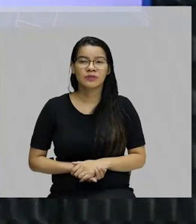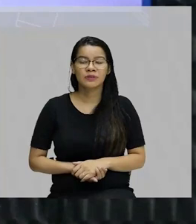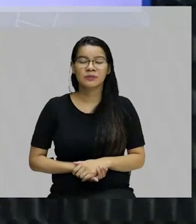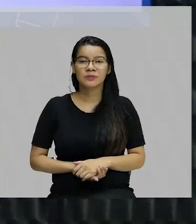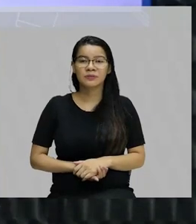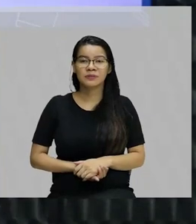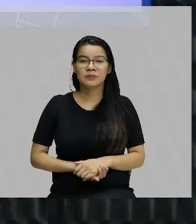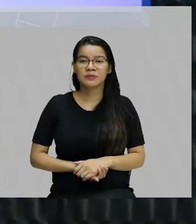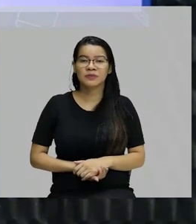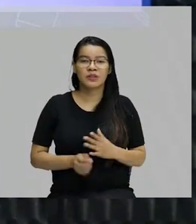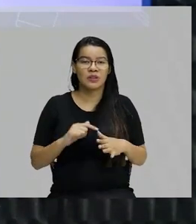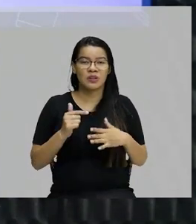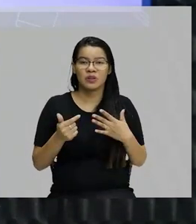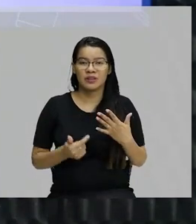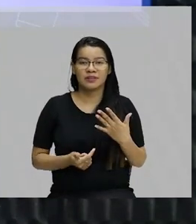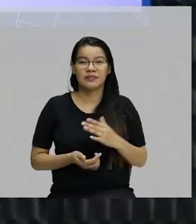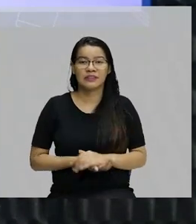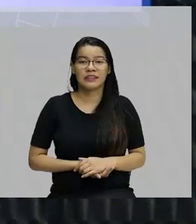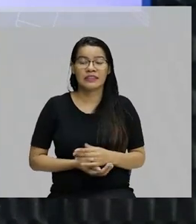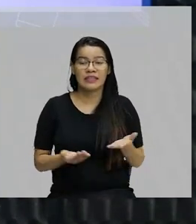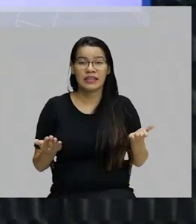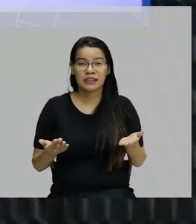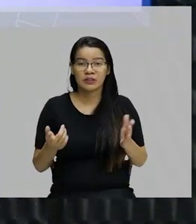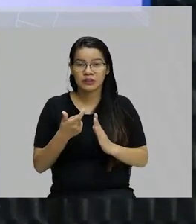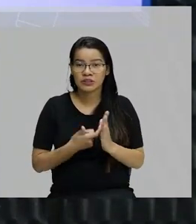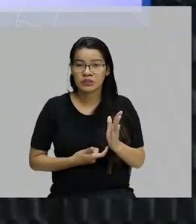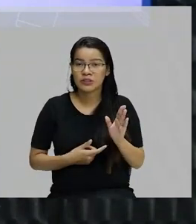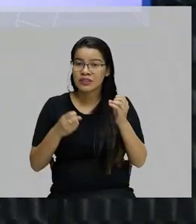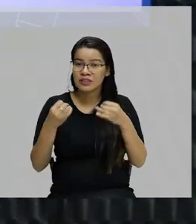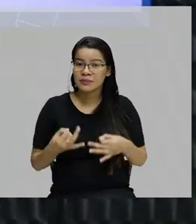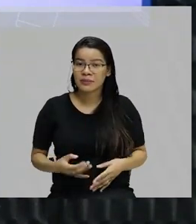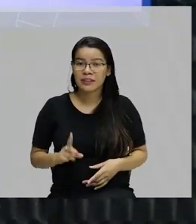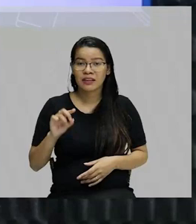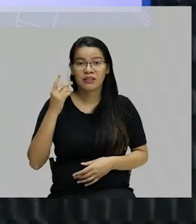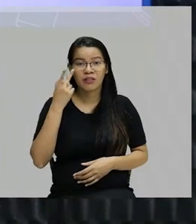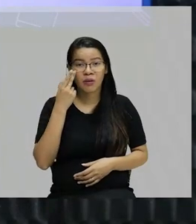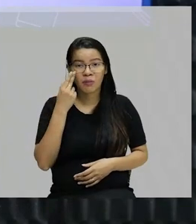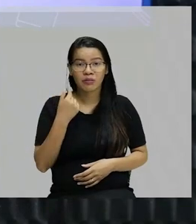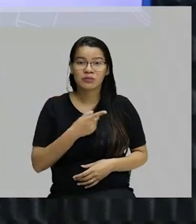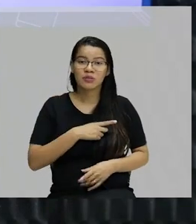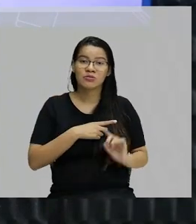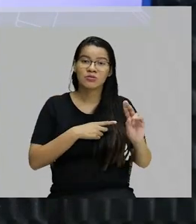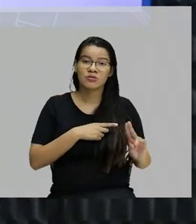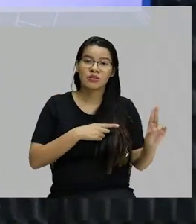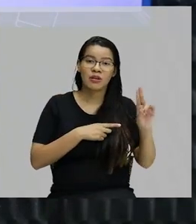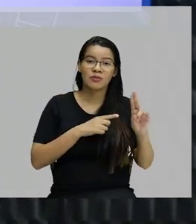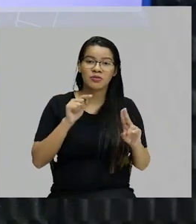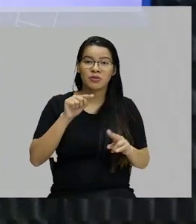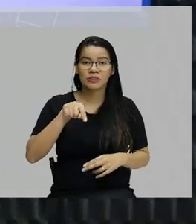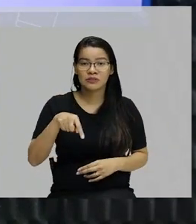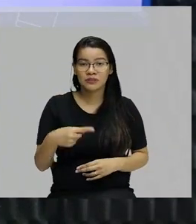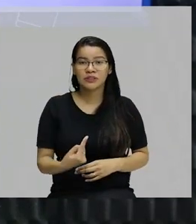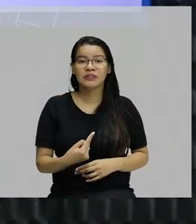conclusivas explicativas e aqui ele fala que é comum a gente utilizar o ponto e vírgula para separar conjunções